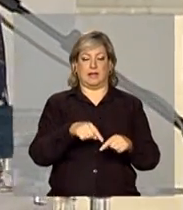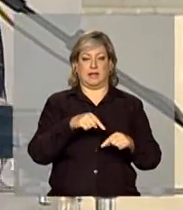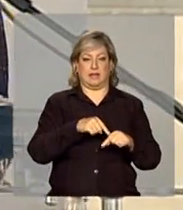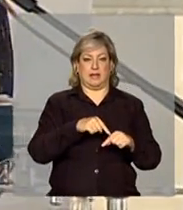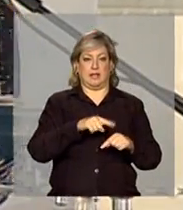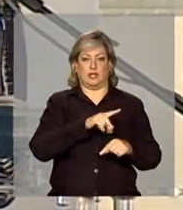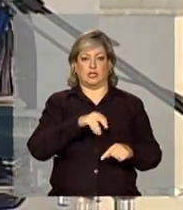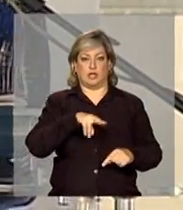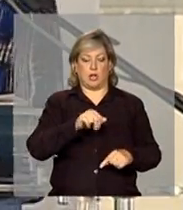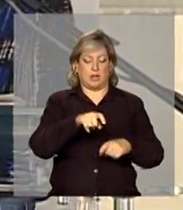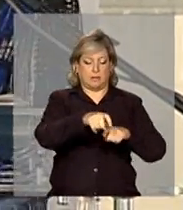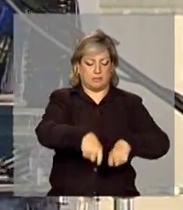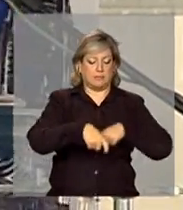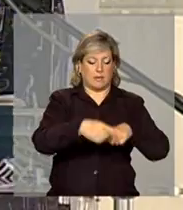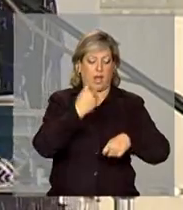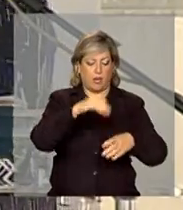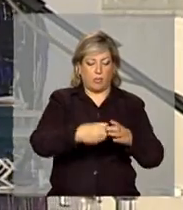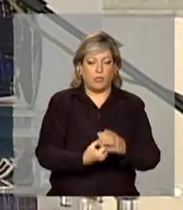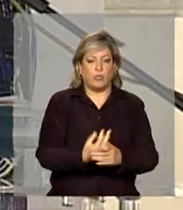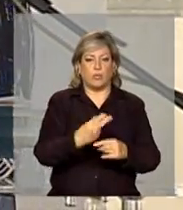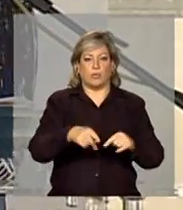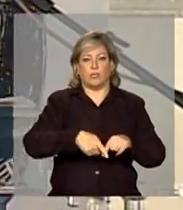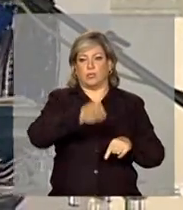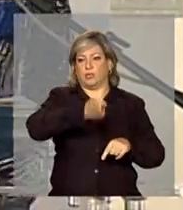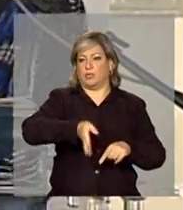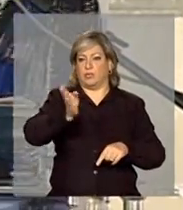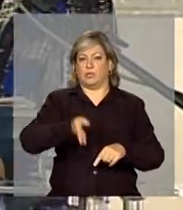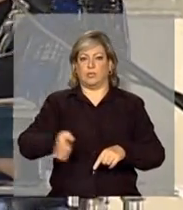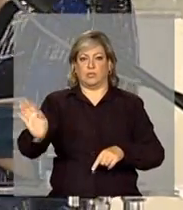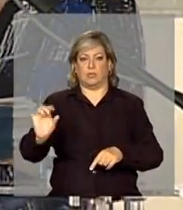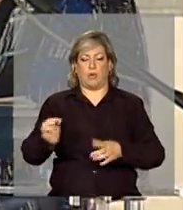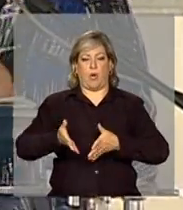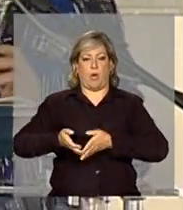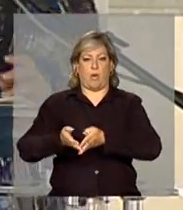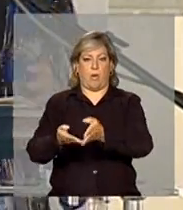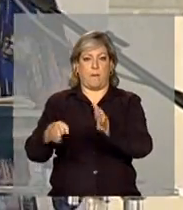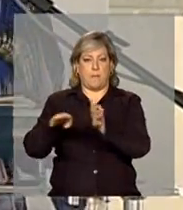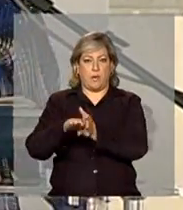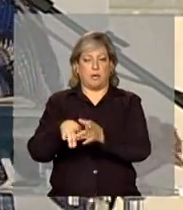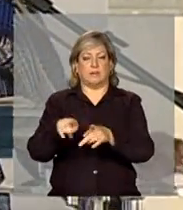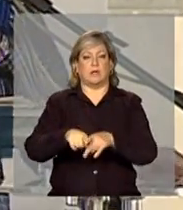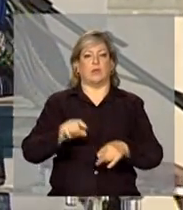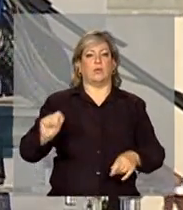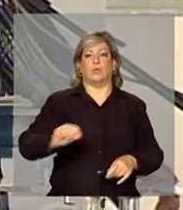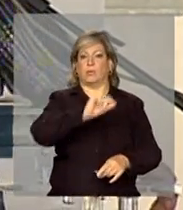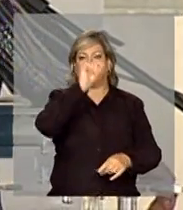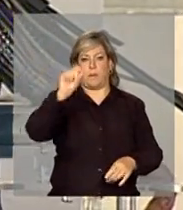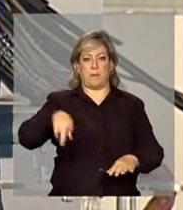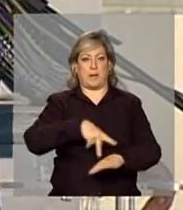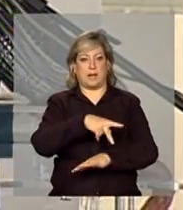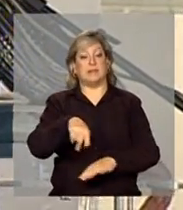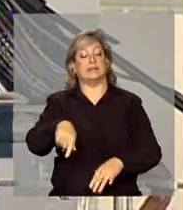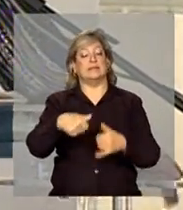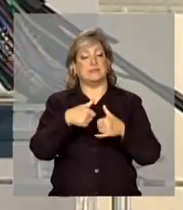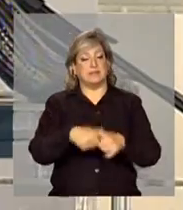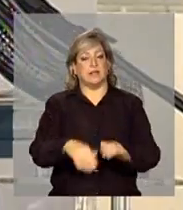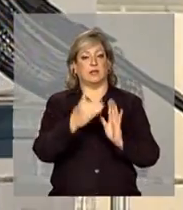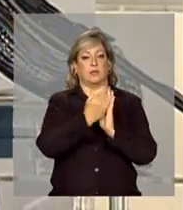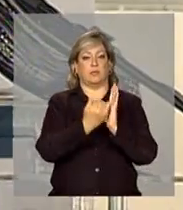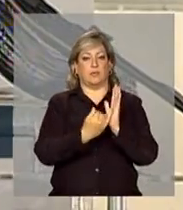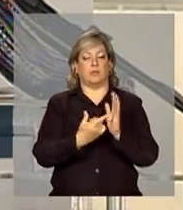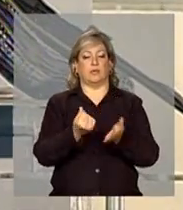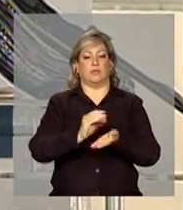zona produtiva aqui do Paraná aos portos, como ao resto do país, está, de fato, no programa